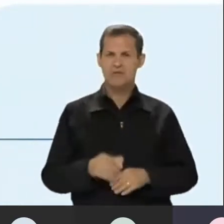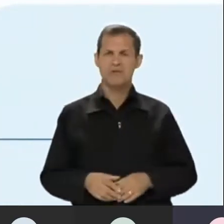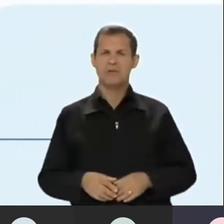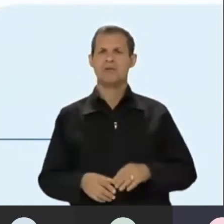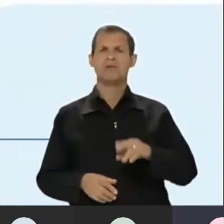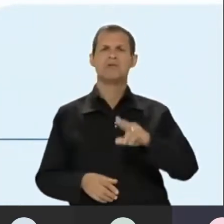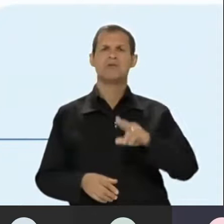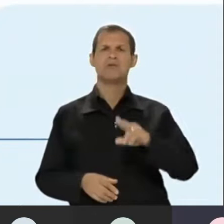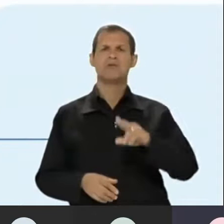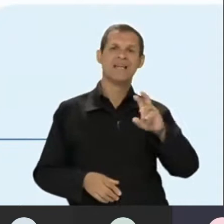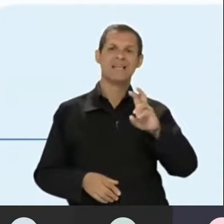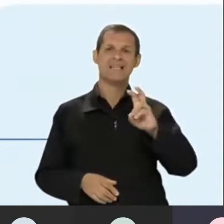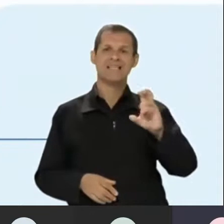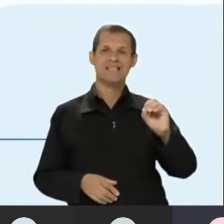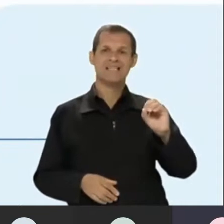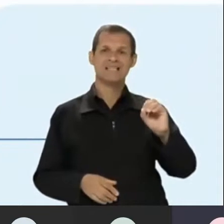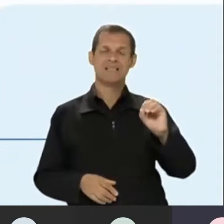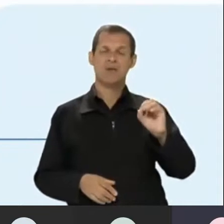umidade relativa foi